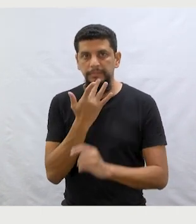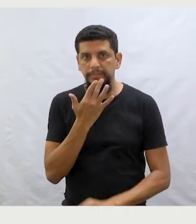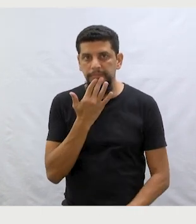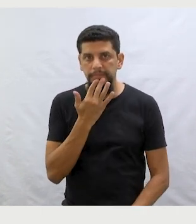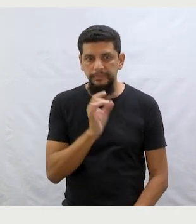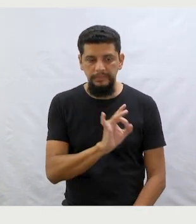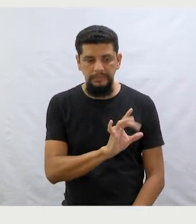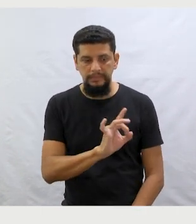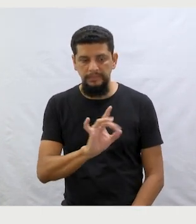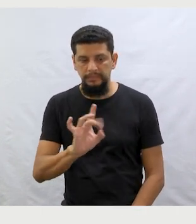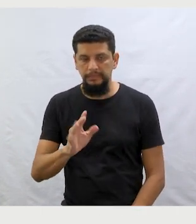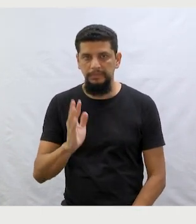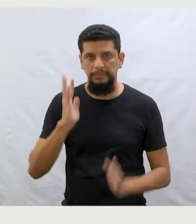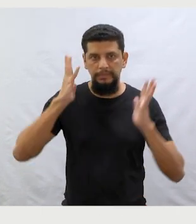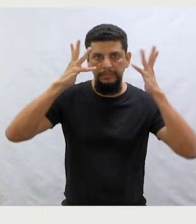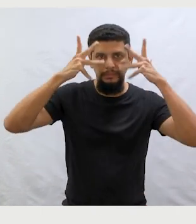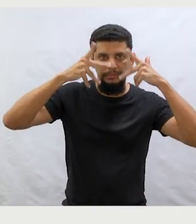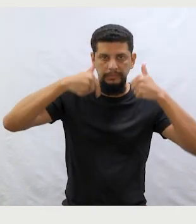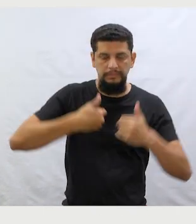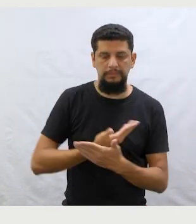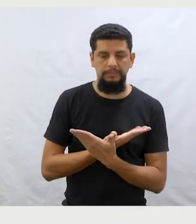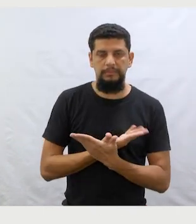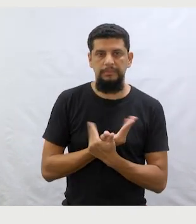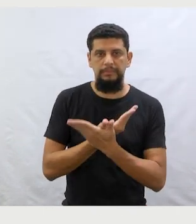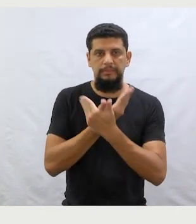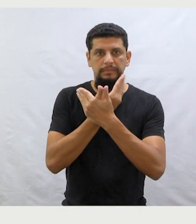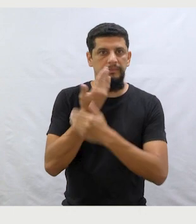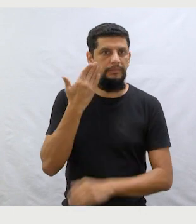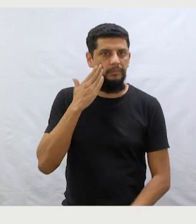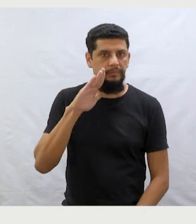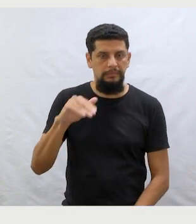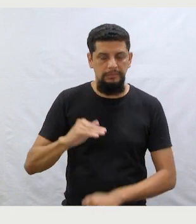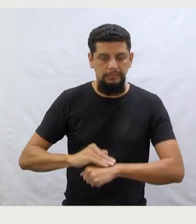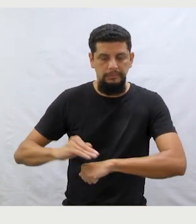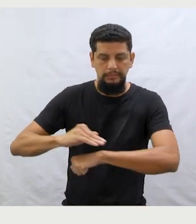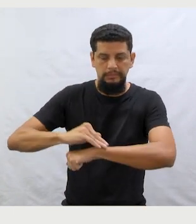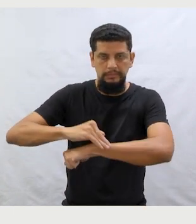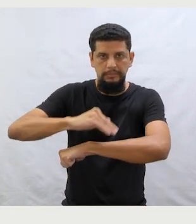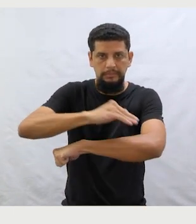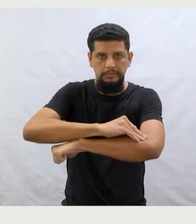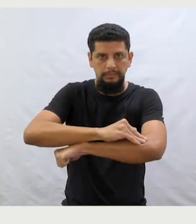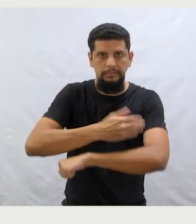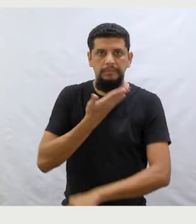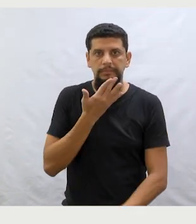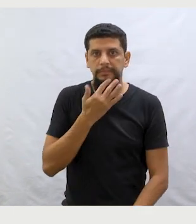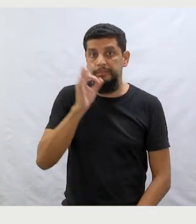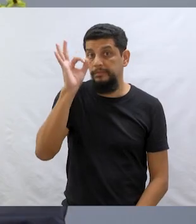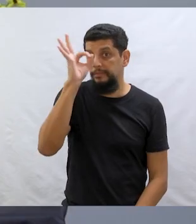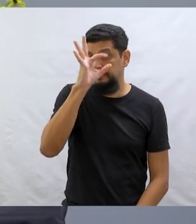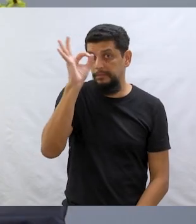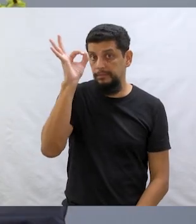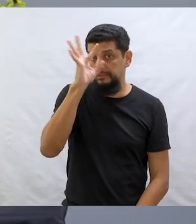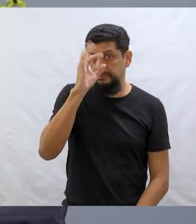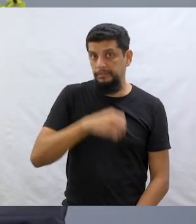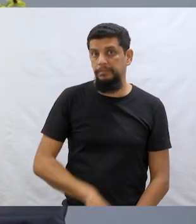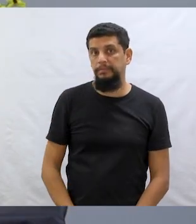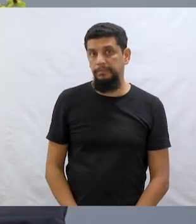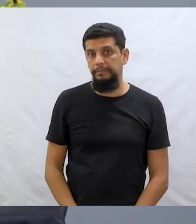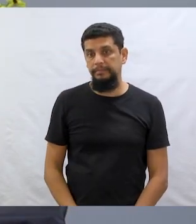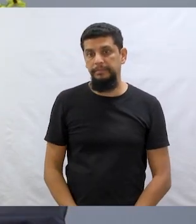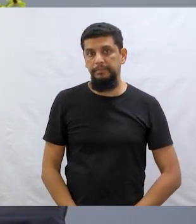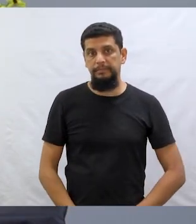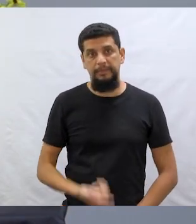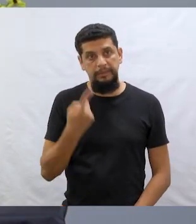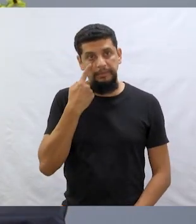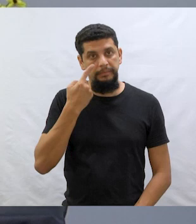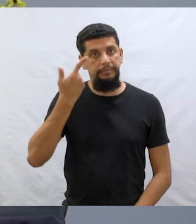animais. A borboleta da cor azul e o sapo de cor verde.